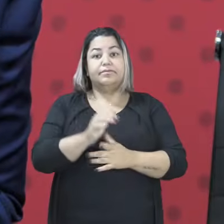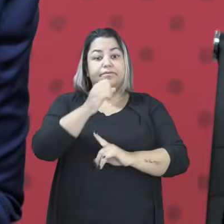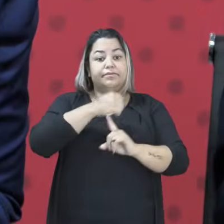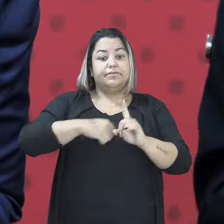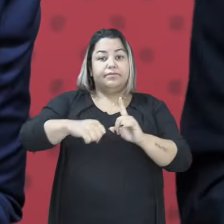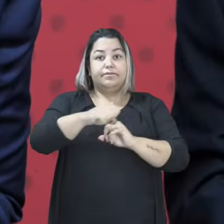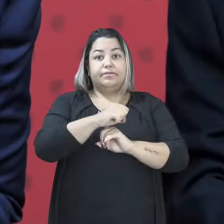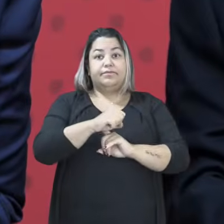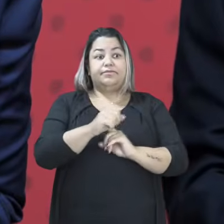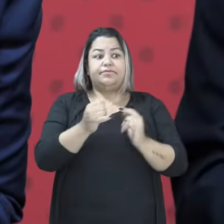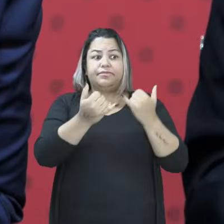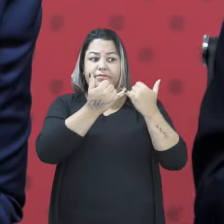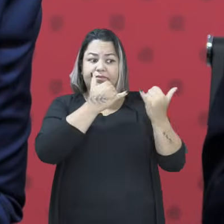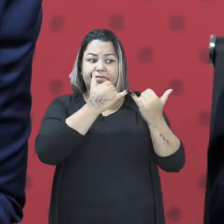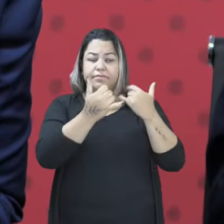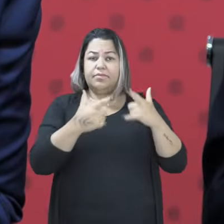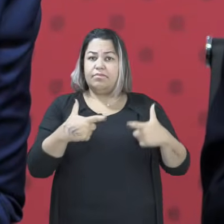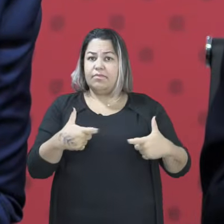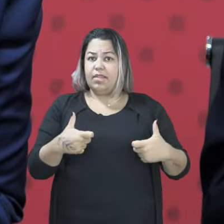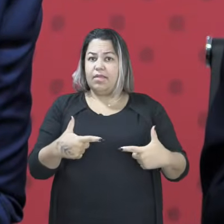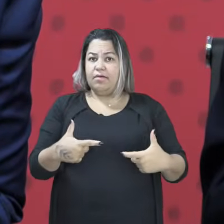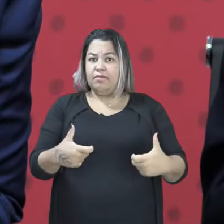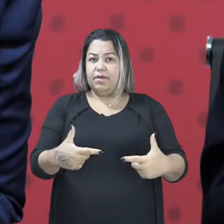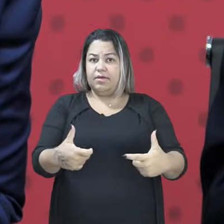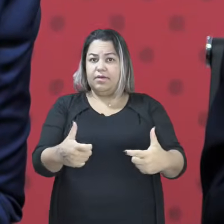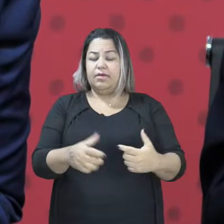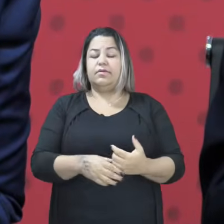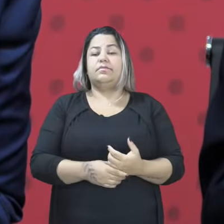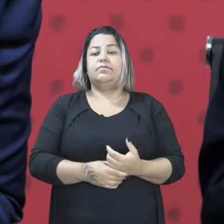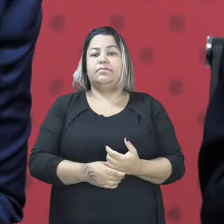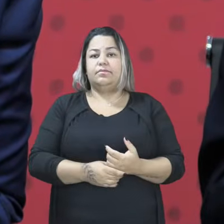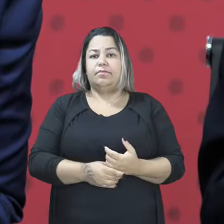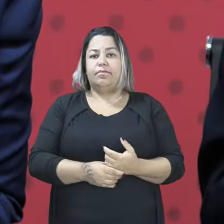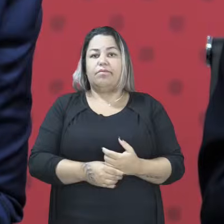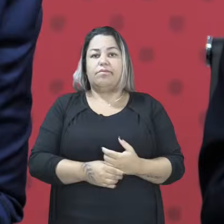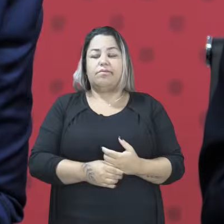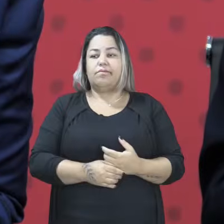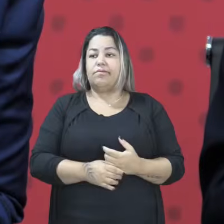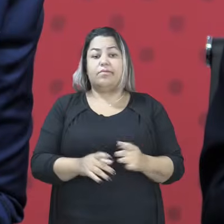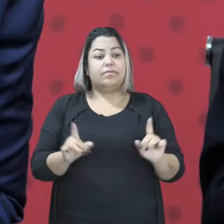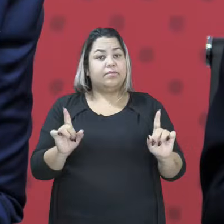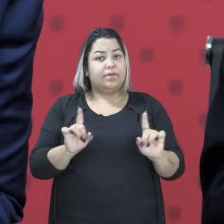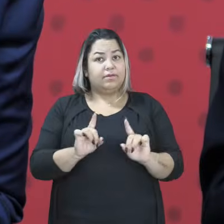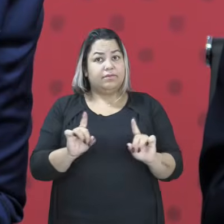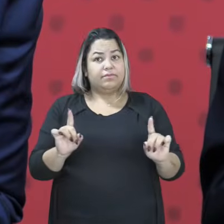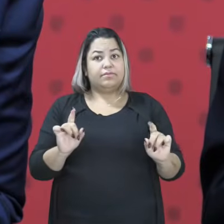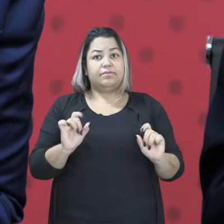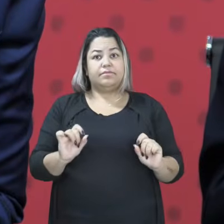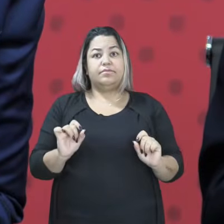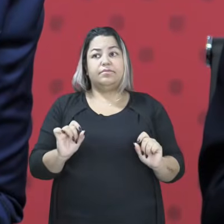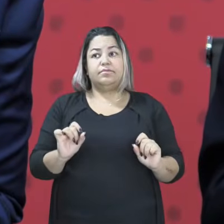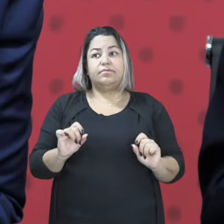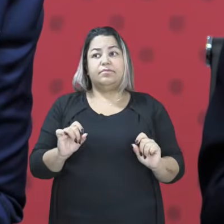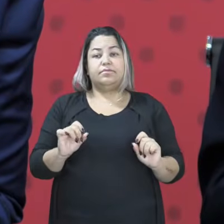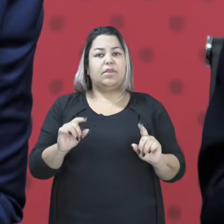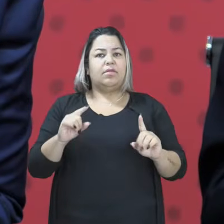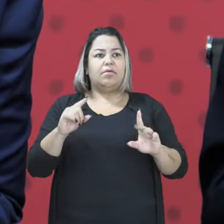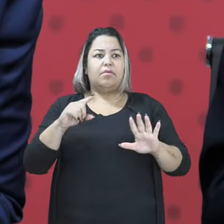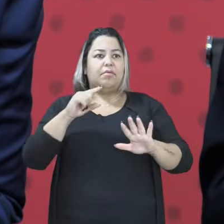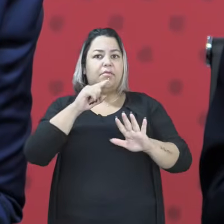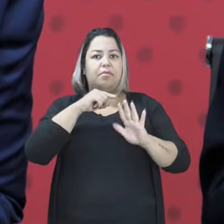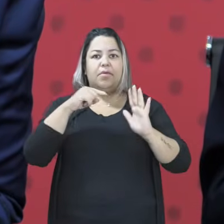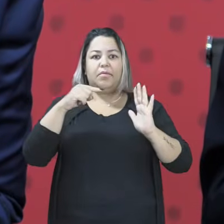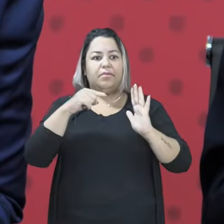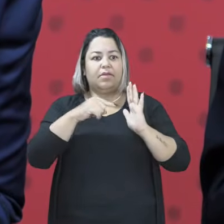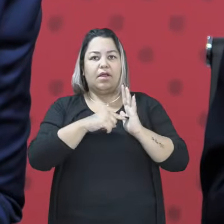é semelhante de uma guerra. Então, não é uma metáfora que eu faço. A Terceira